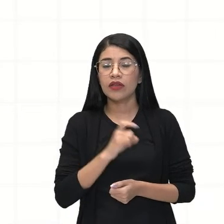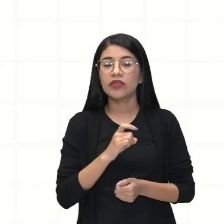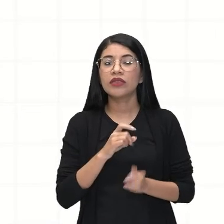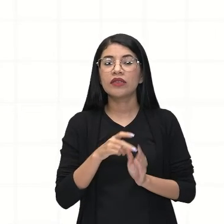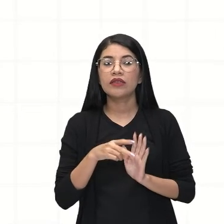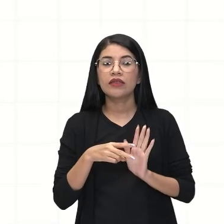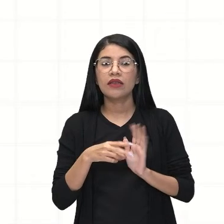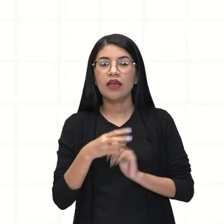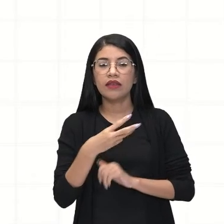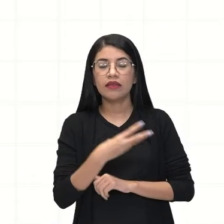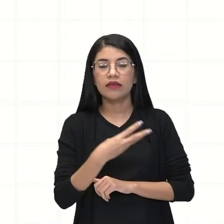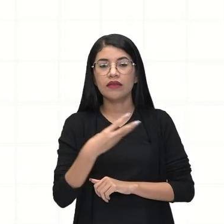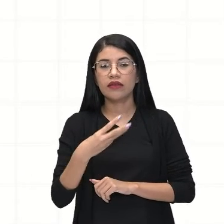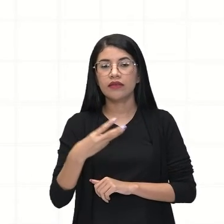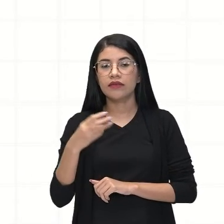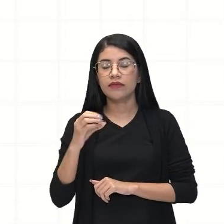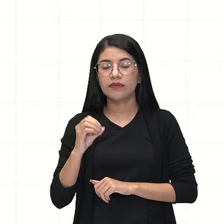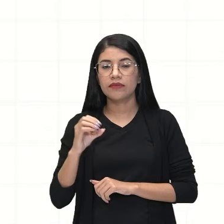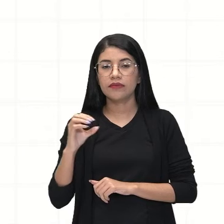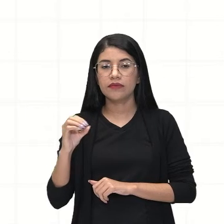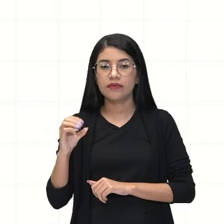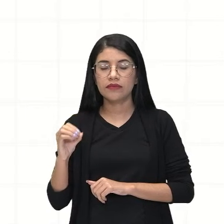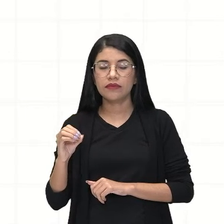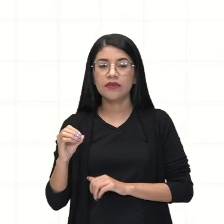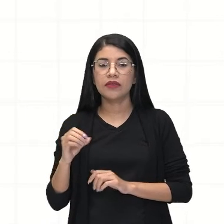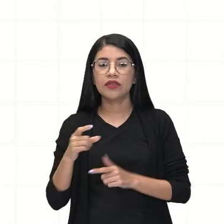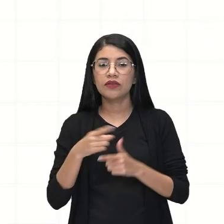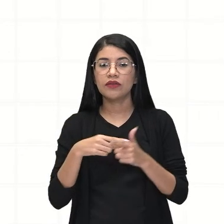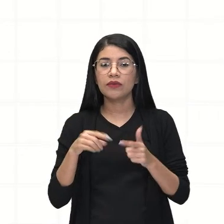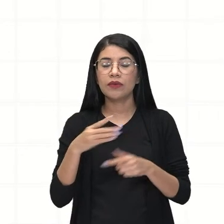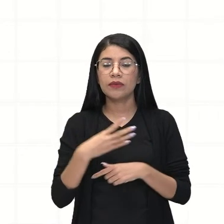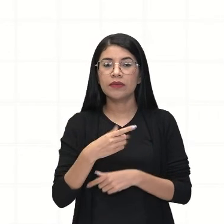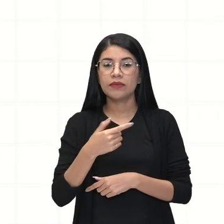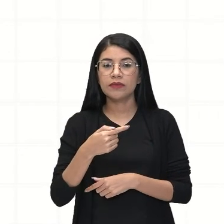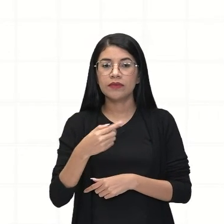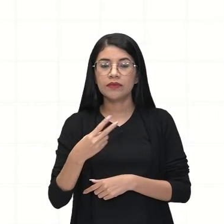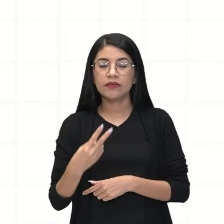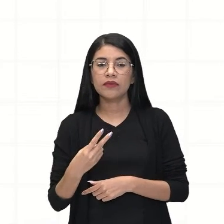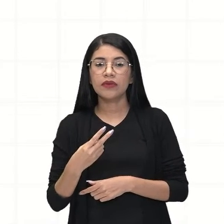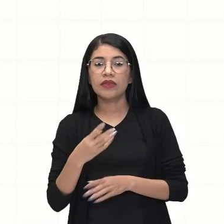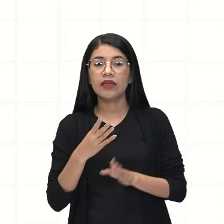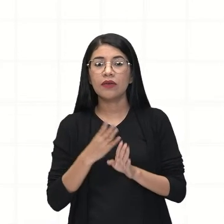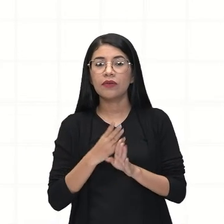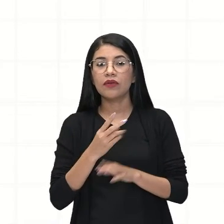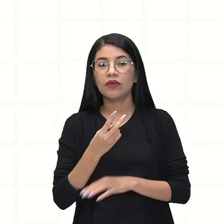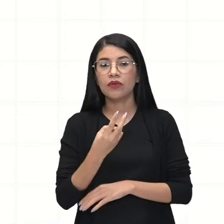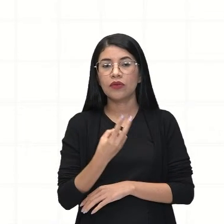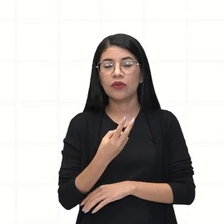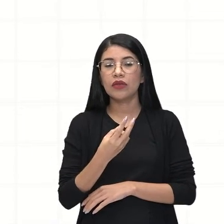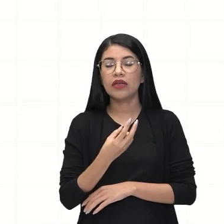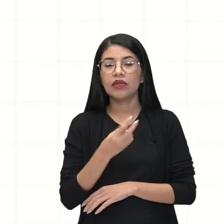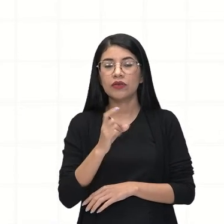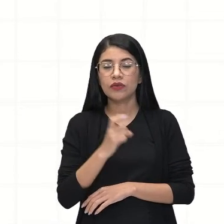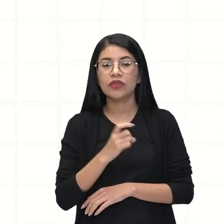de 33.000 por 472, a gente encontra o valor de x,